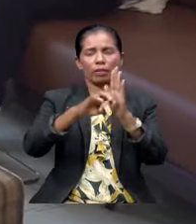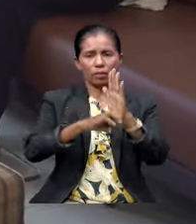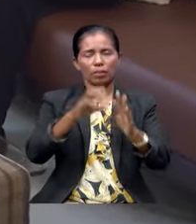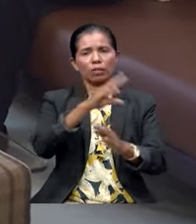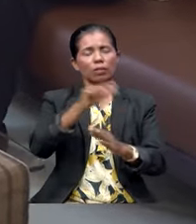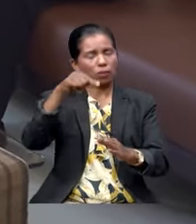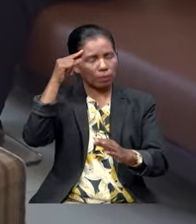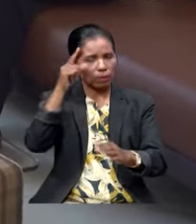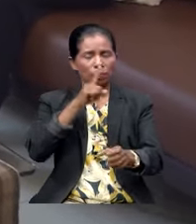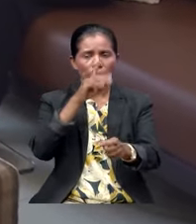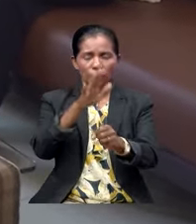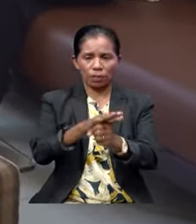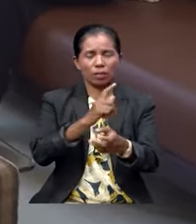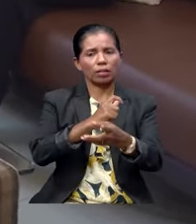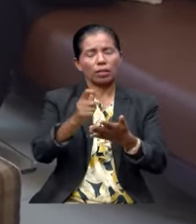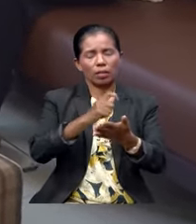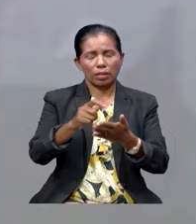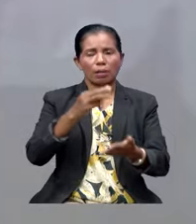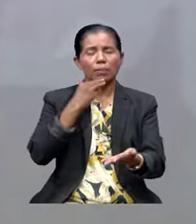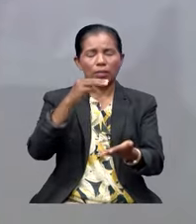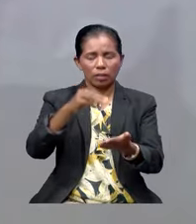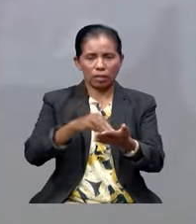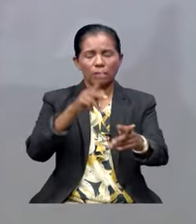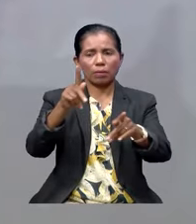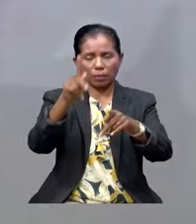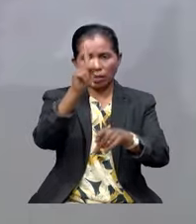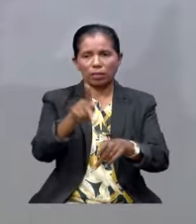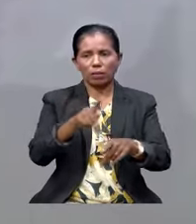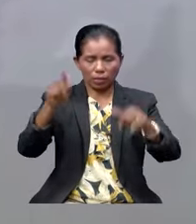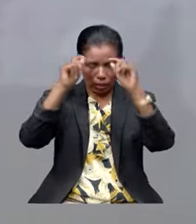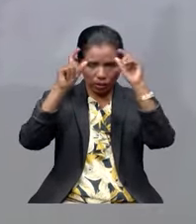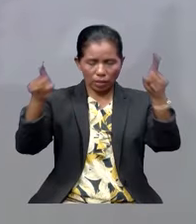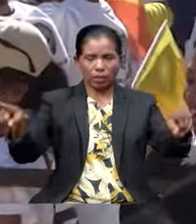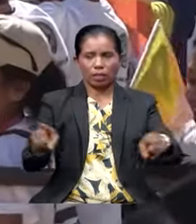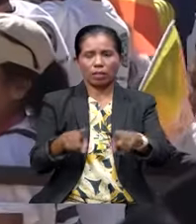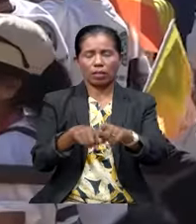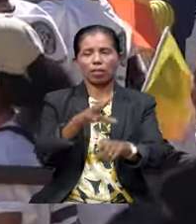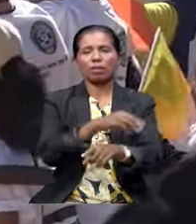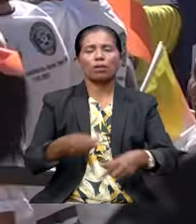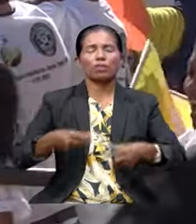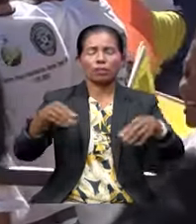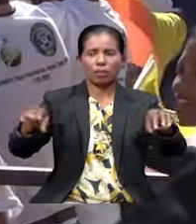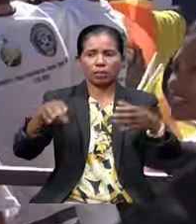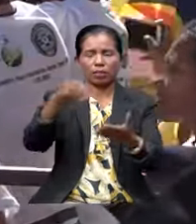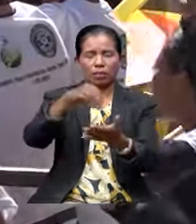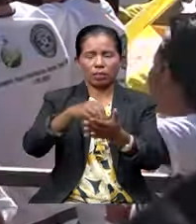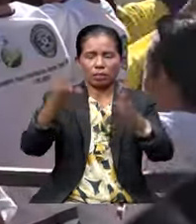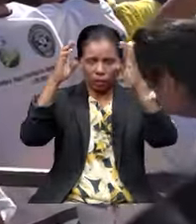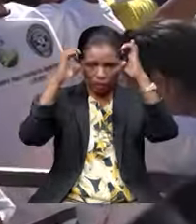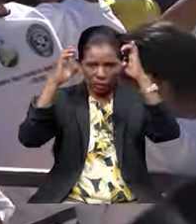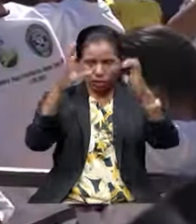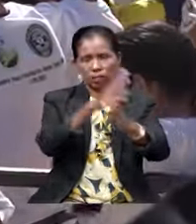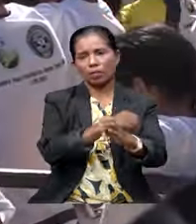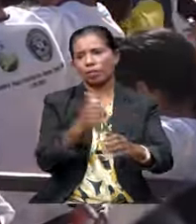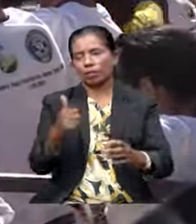mos promete se tal prática mensagem Santo Padre Basarani Católica de Timor-Leste, anesan cria emprego, investe e setor educação no